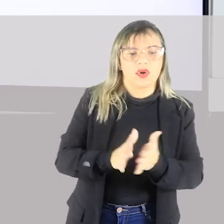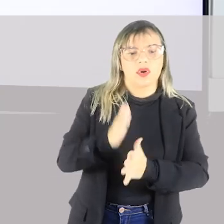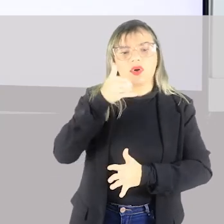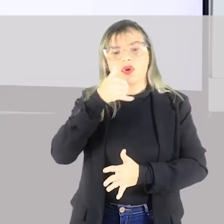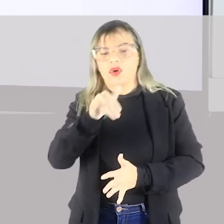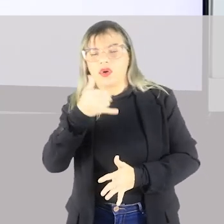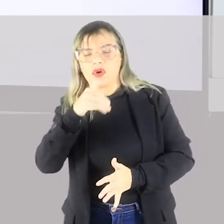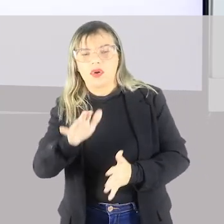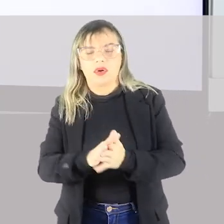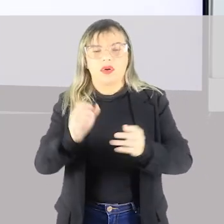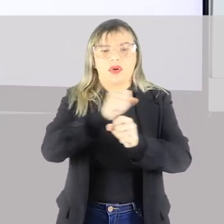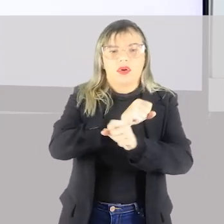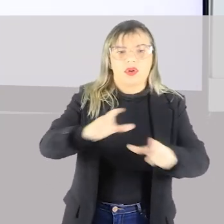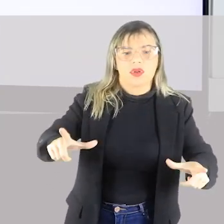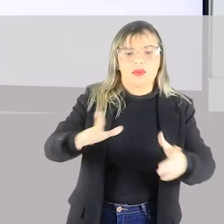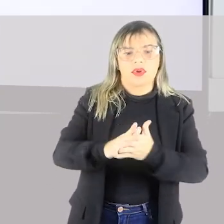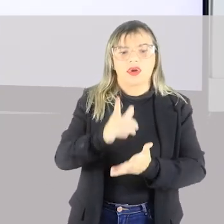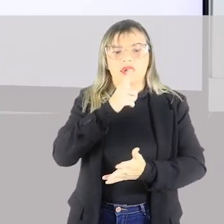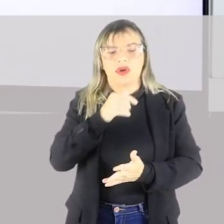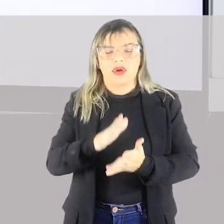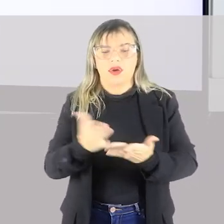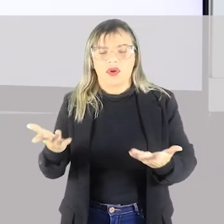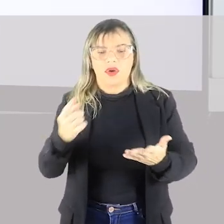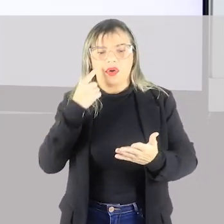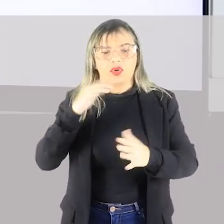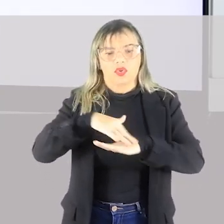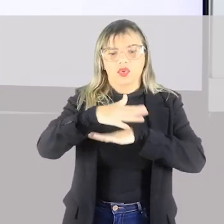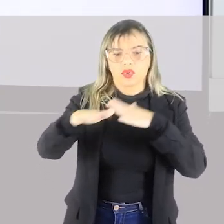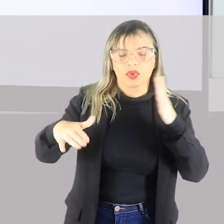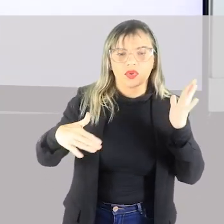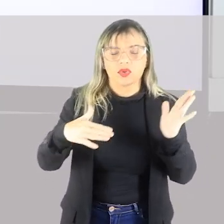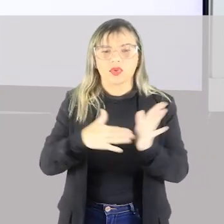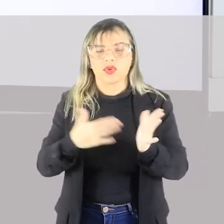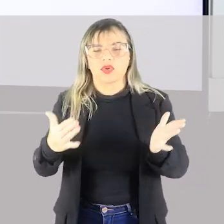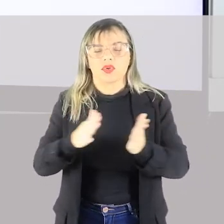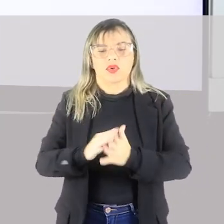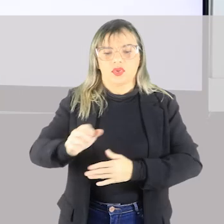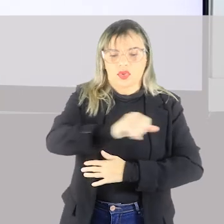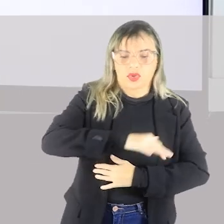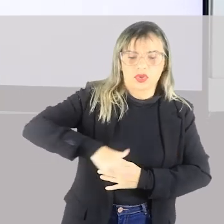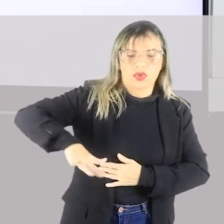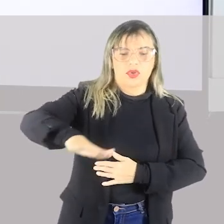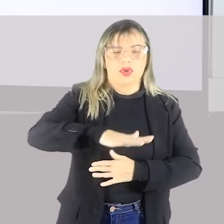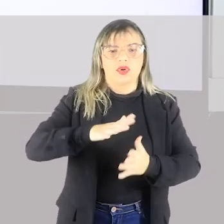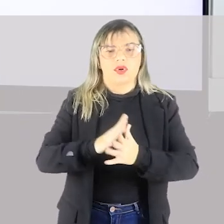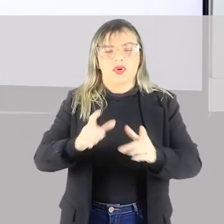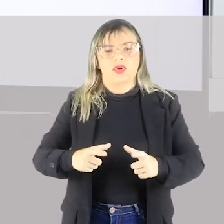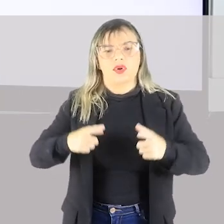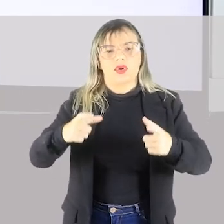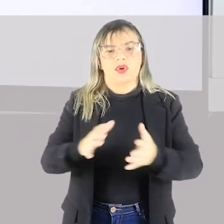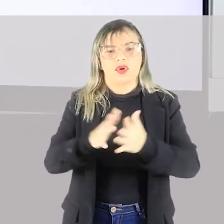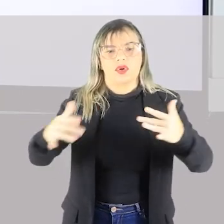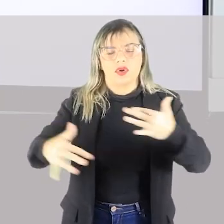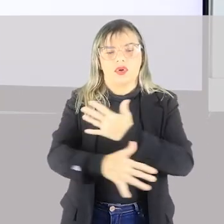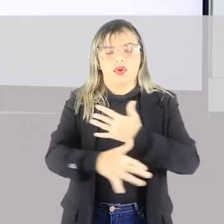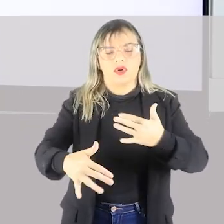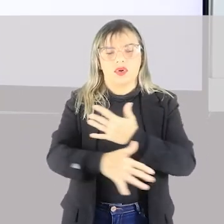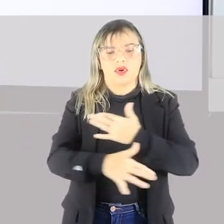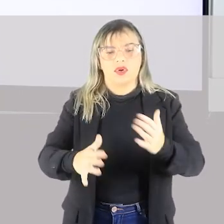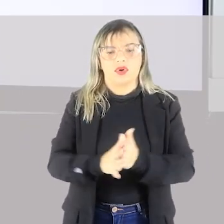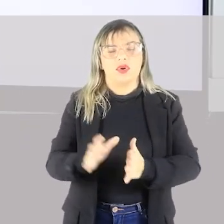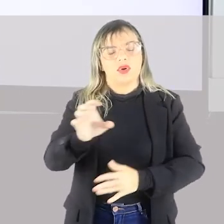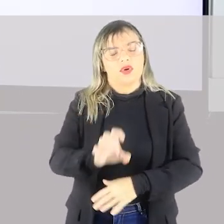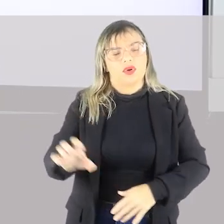energia, de saneamento básico, de tudo aquilo que forma o entorno daquela cidade, daquele bairro, daquela